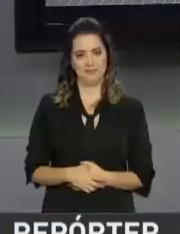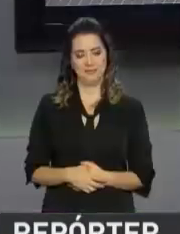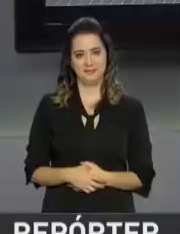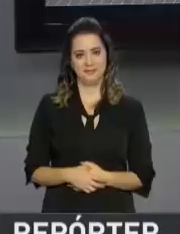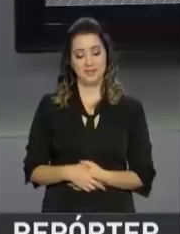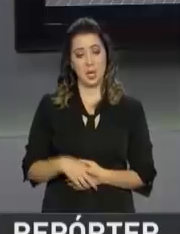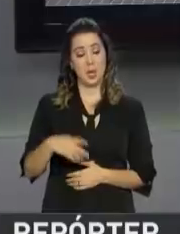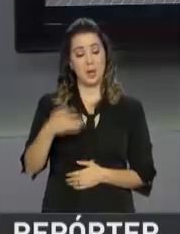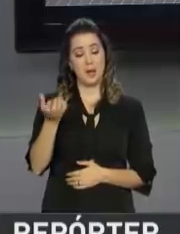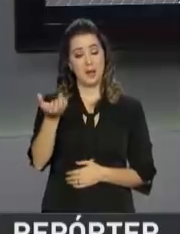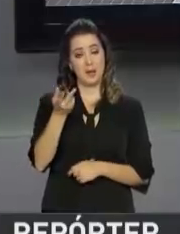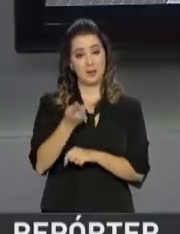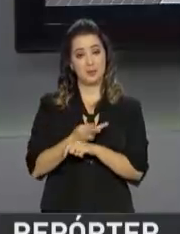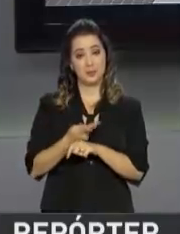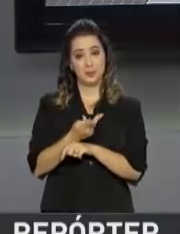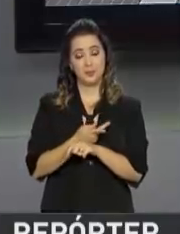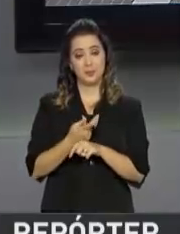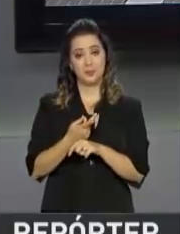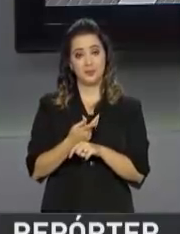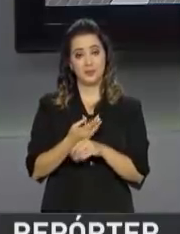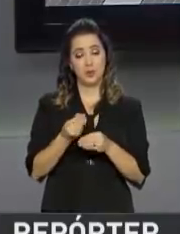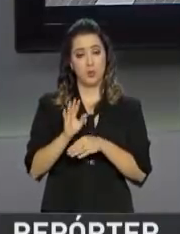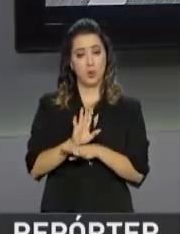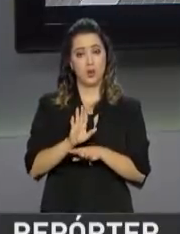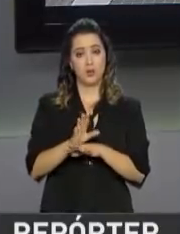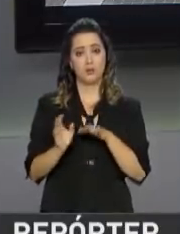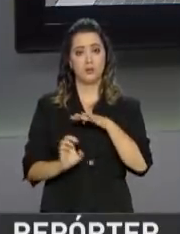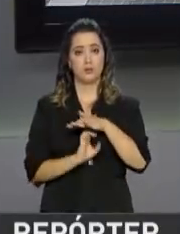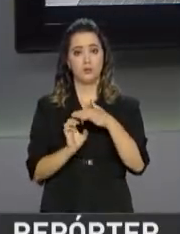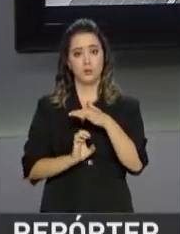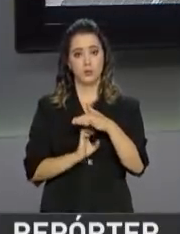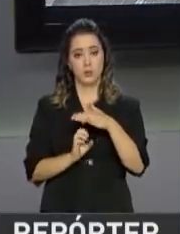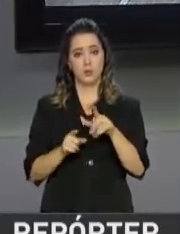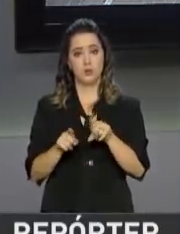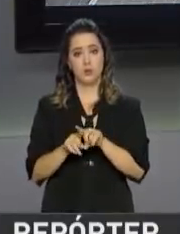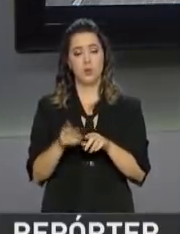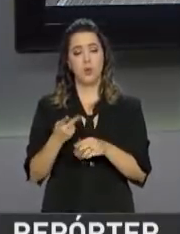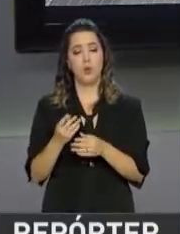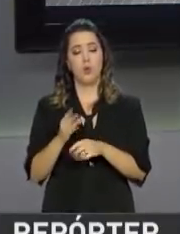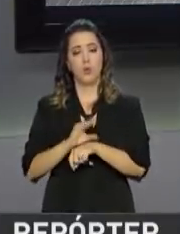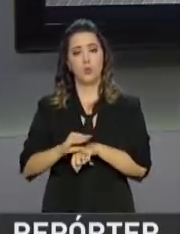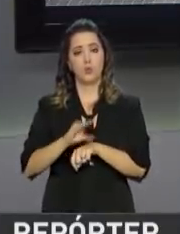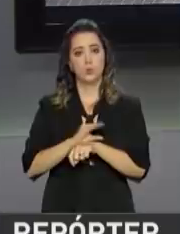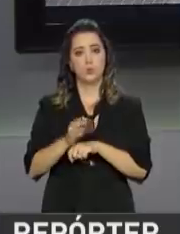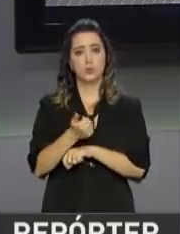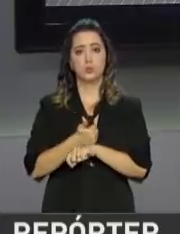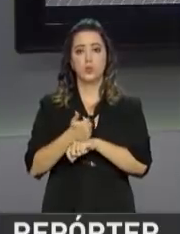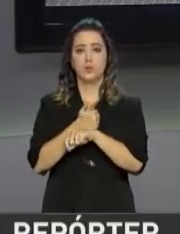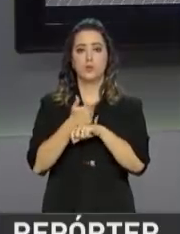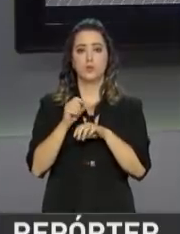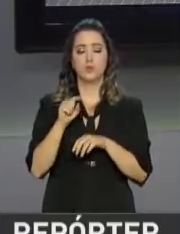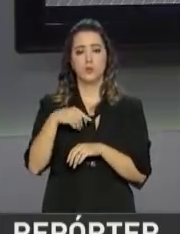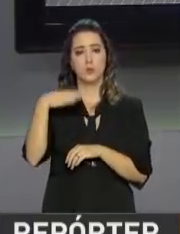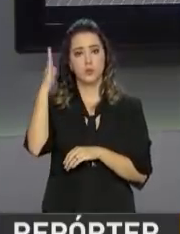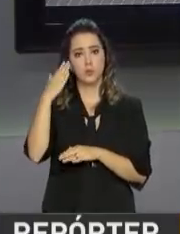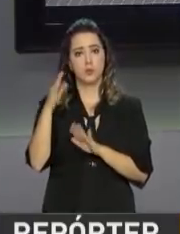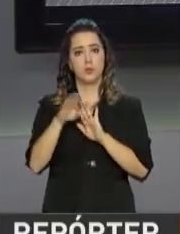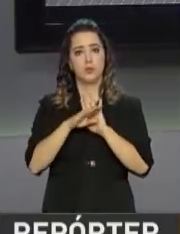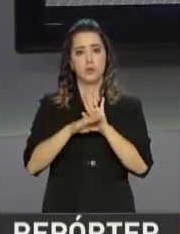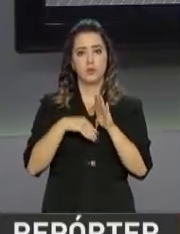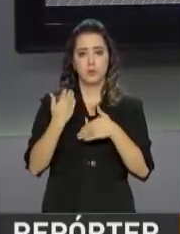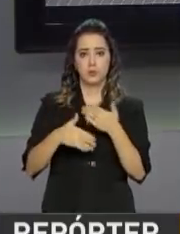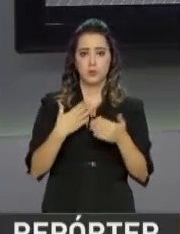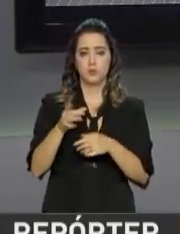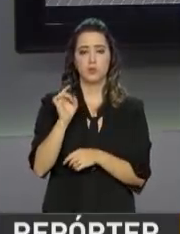Quem está em busca de ajuda para se tornar um empreendedor, procura vagas em cursos profissionalizantes e quer mais informações sobre o